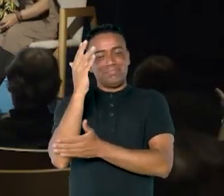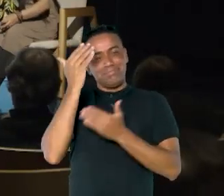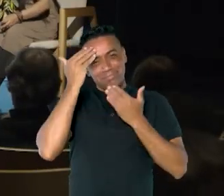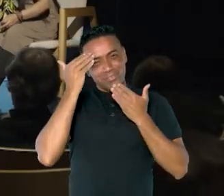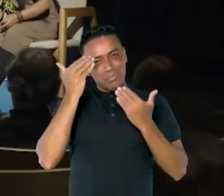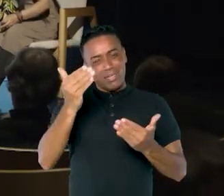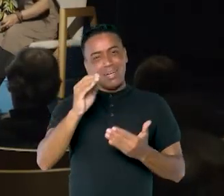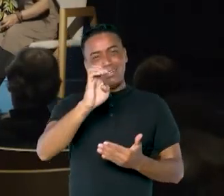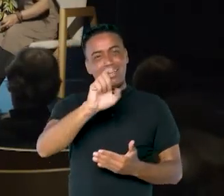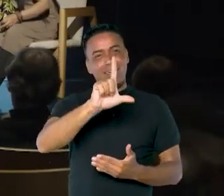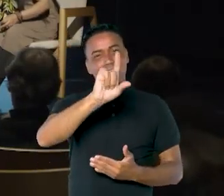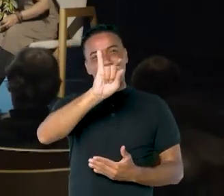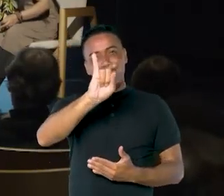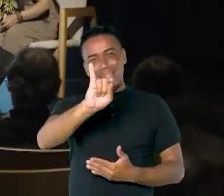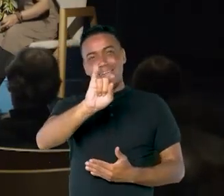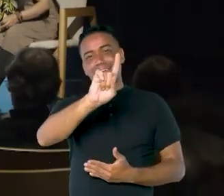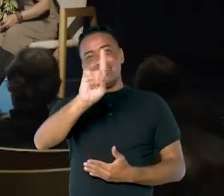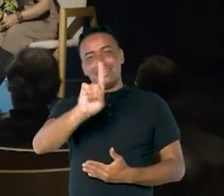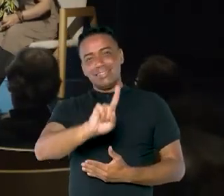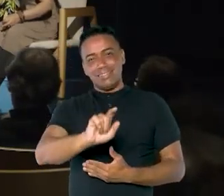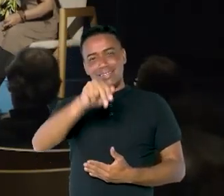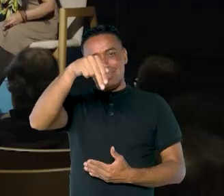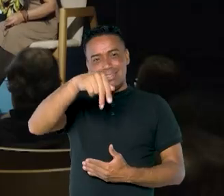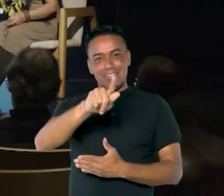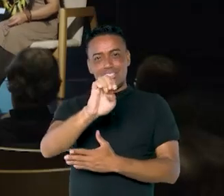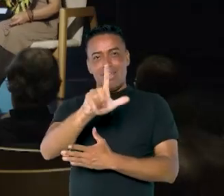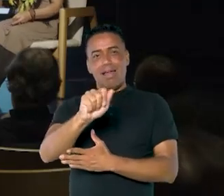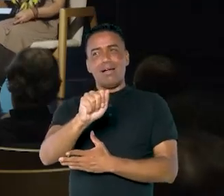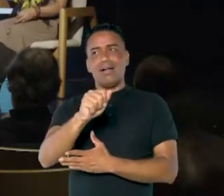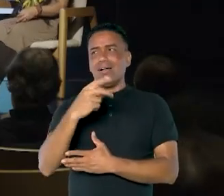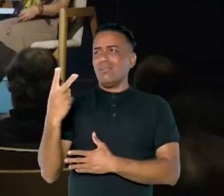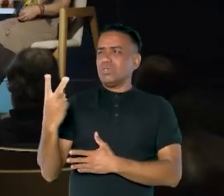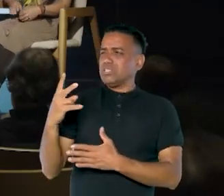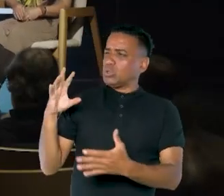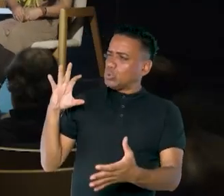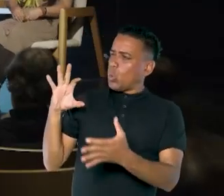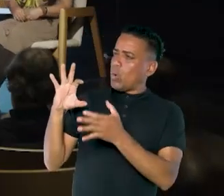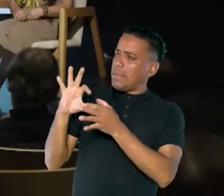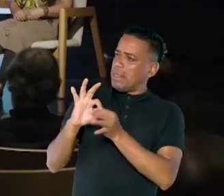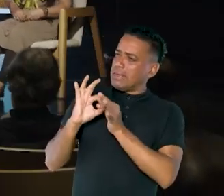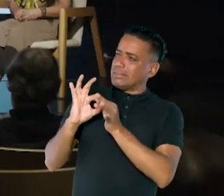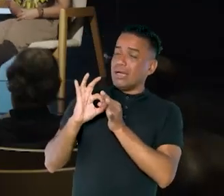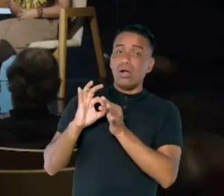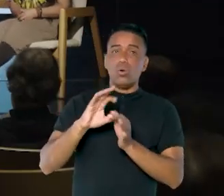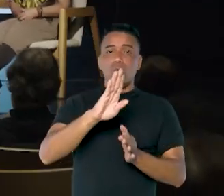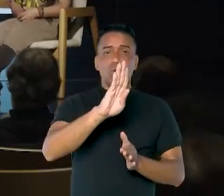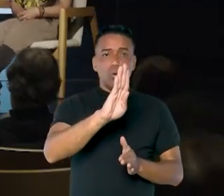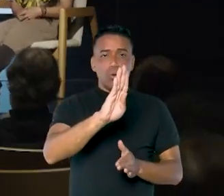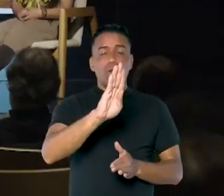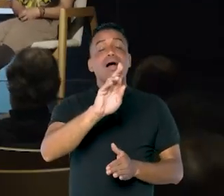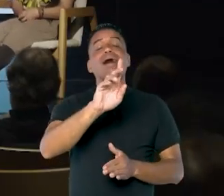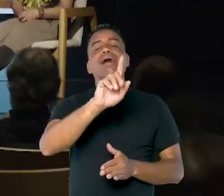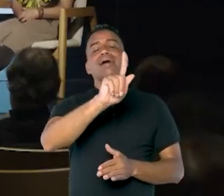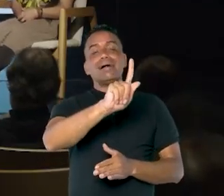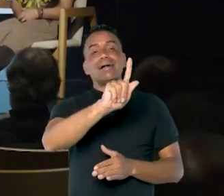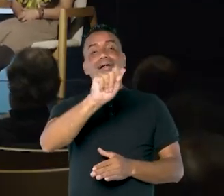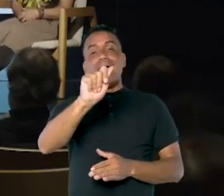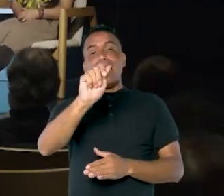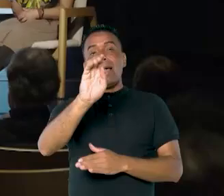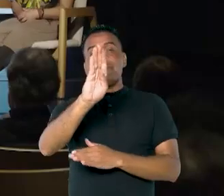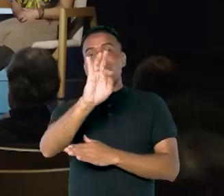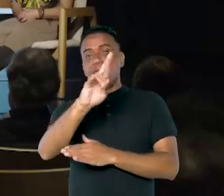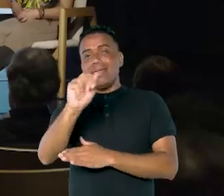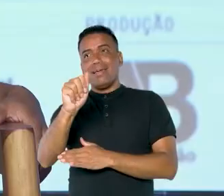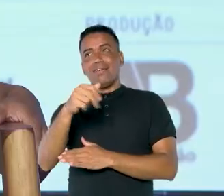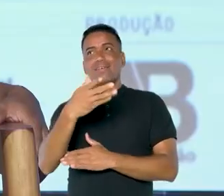Obrigada, Elisângela. Eu acho que vocês fazem uma conexão muito bonita, né? Quando o Gabeira começa falando do